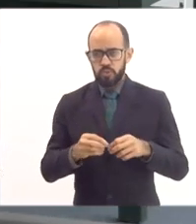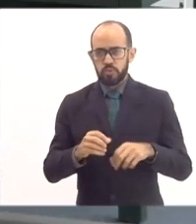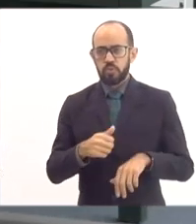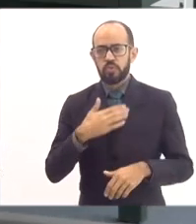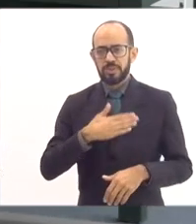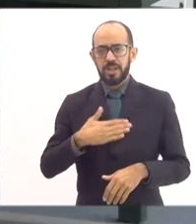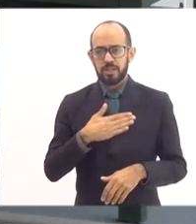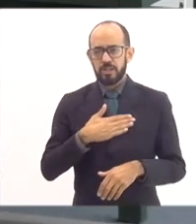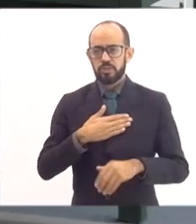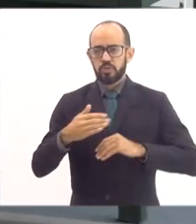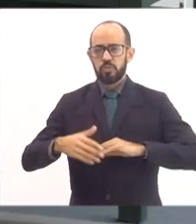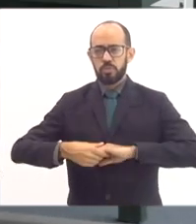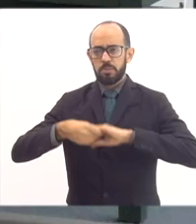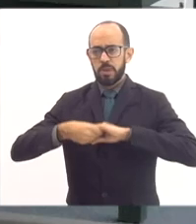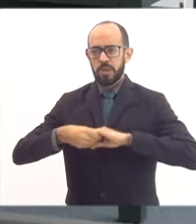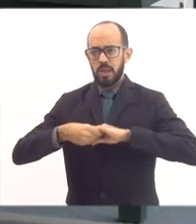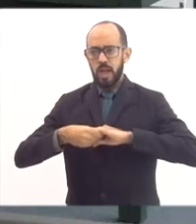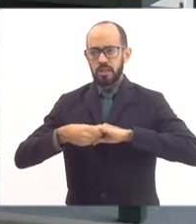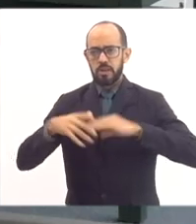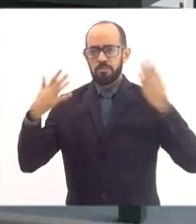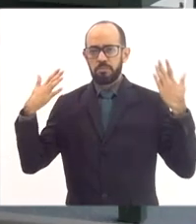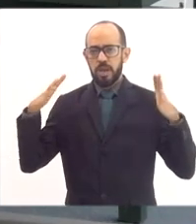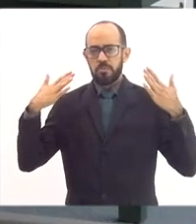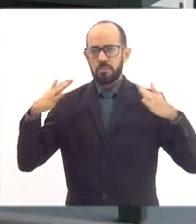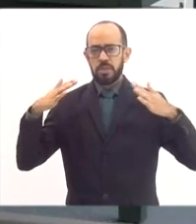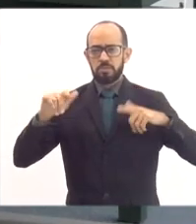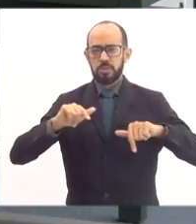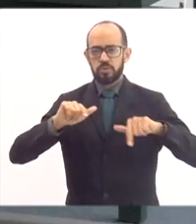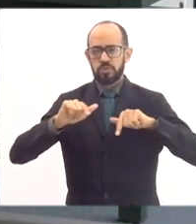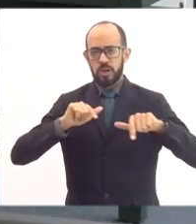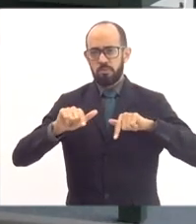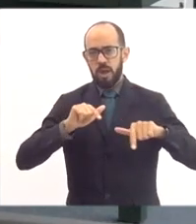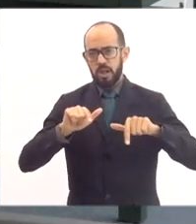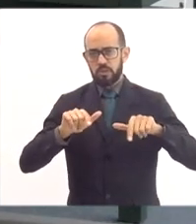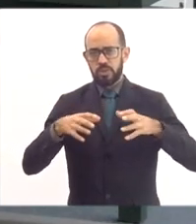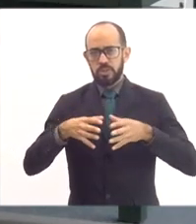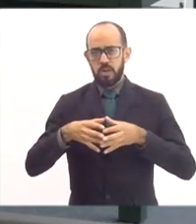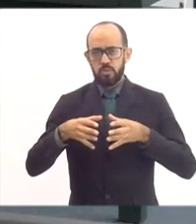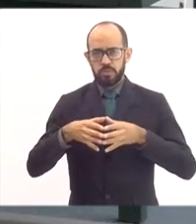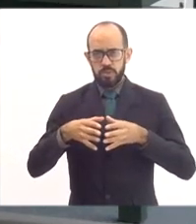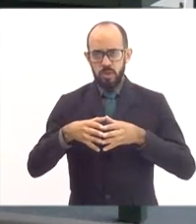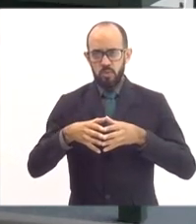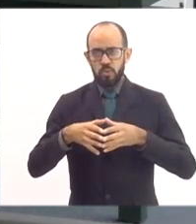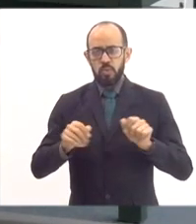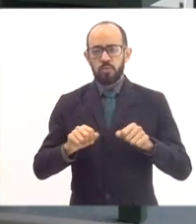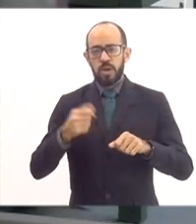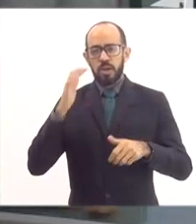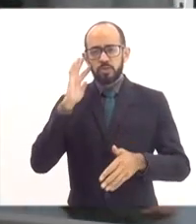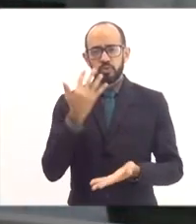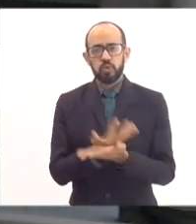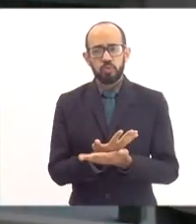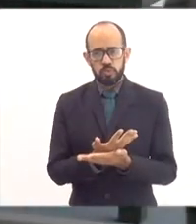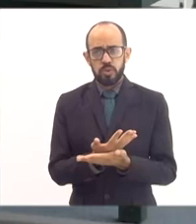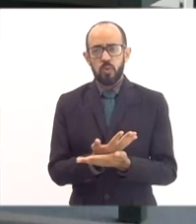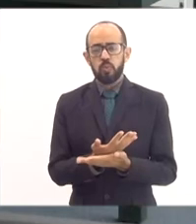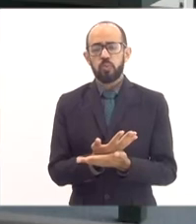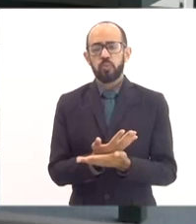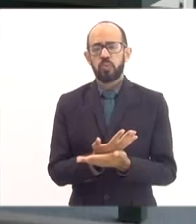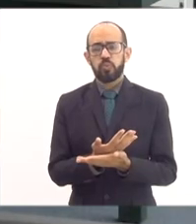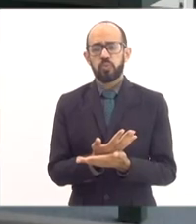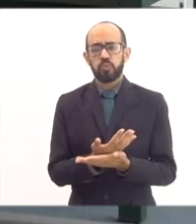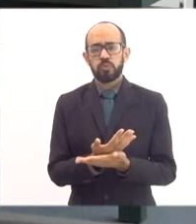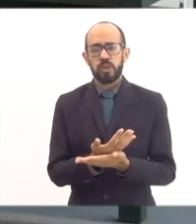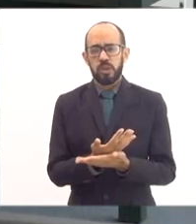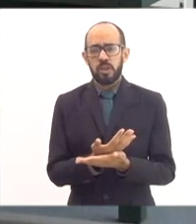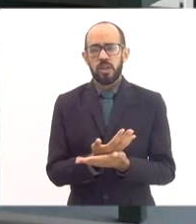senhor e parabenizar pelo brilhante trabalho à frente dessa comissão, em busca aí de soluções pra, em